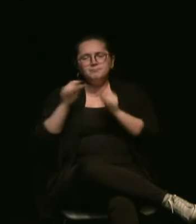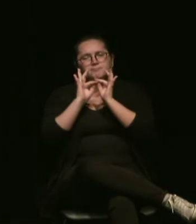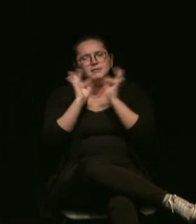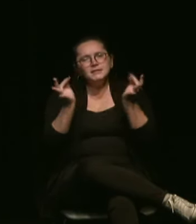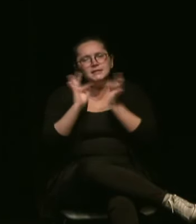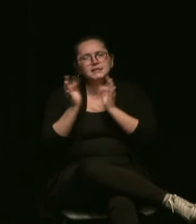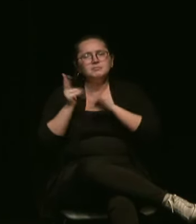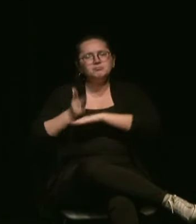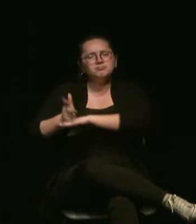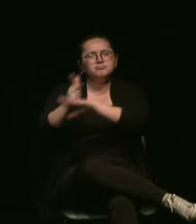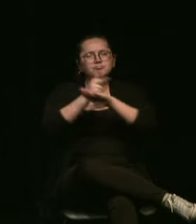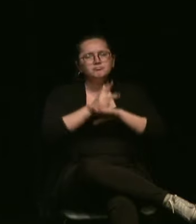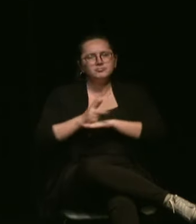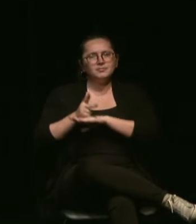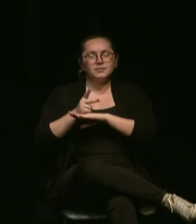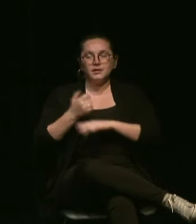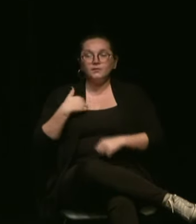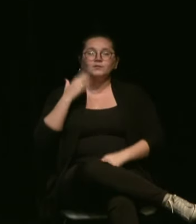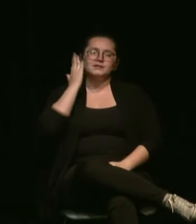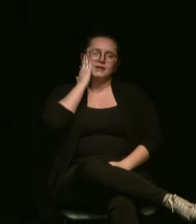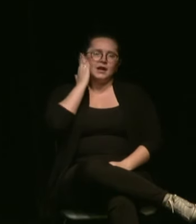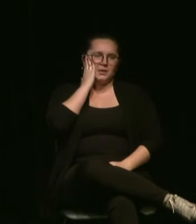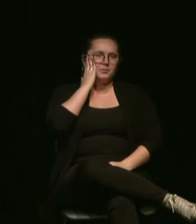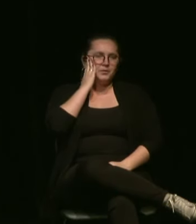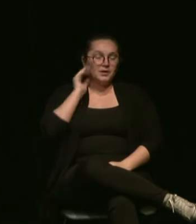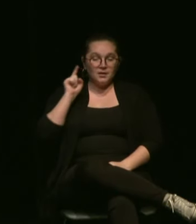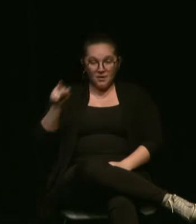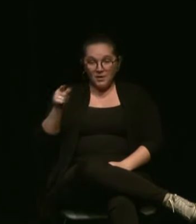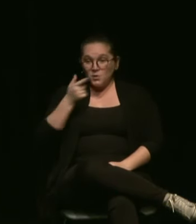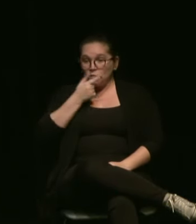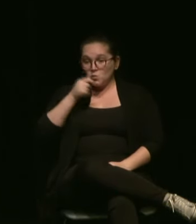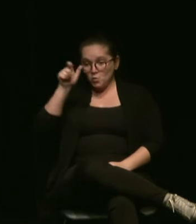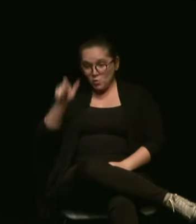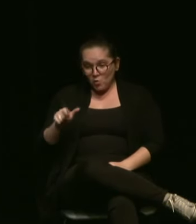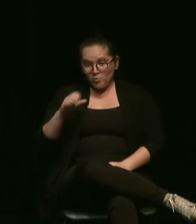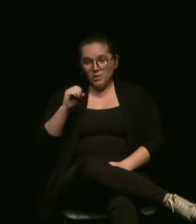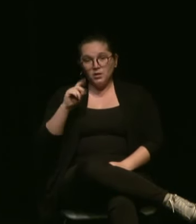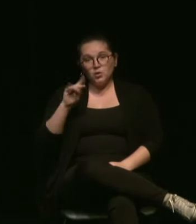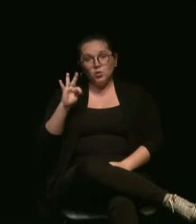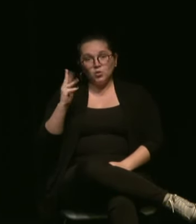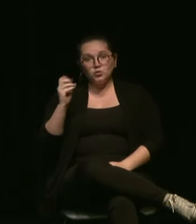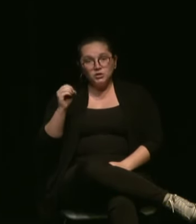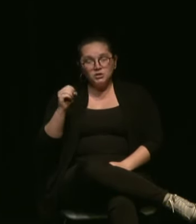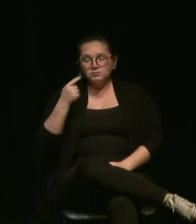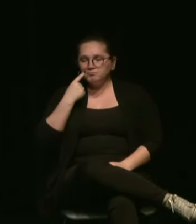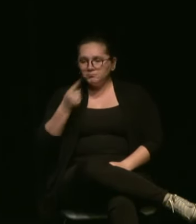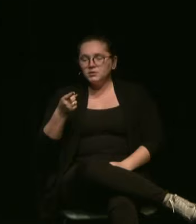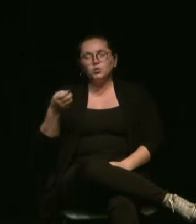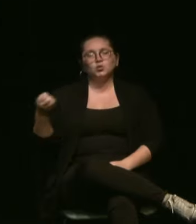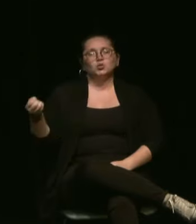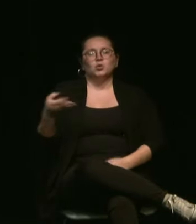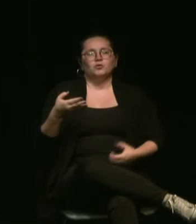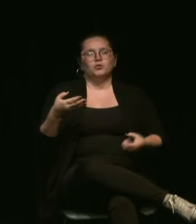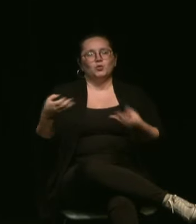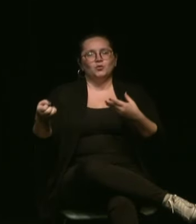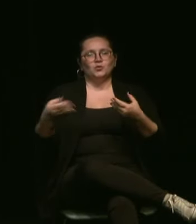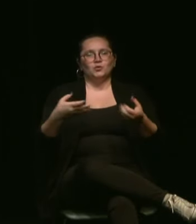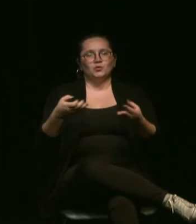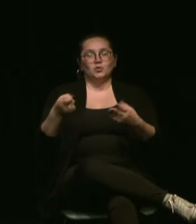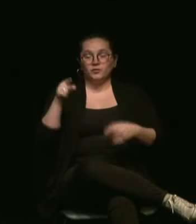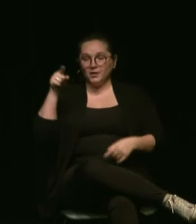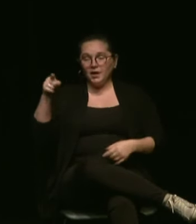Coutinho, reconheceu a cru, né, que aquilo era uma coisa nova. E o filme ganhou, salvo engano, ganhou